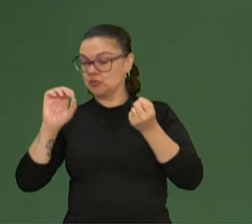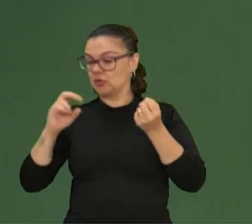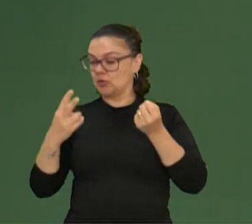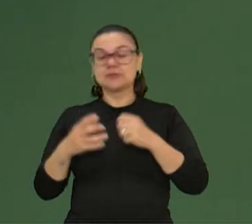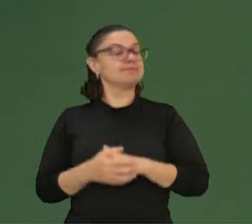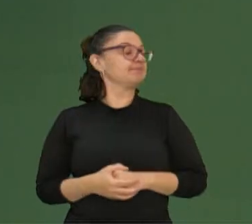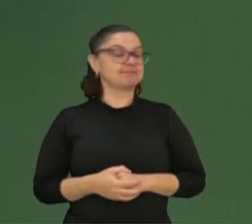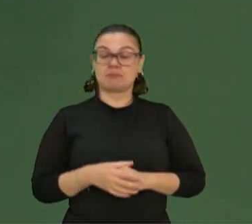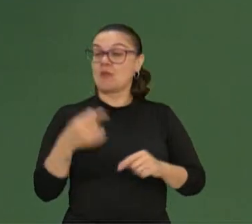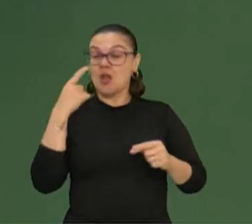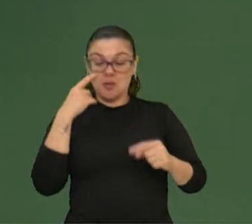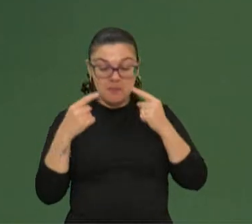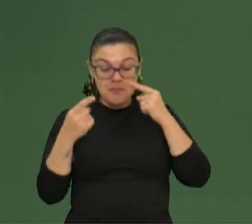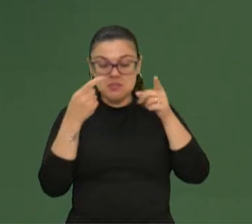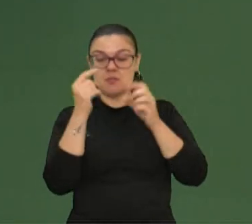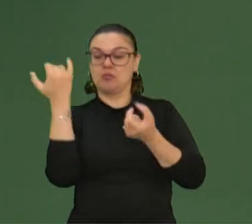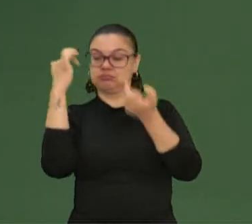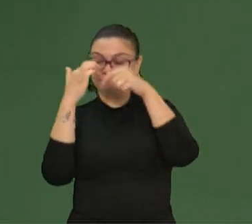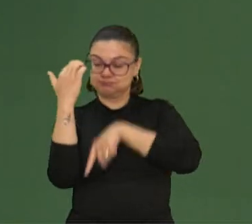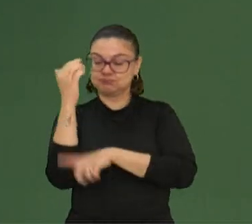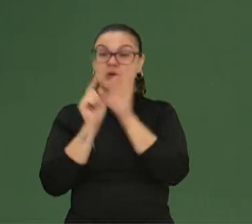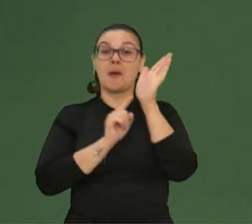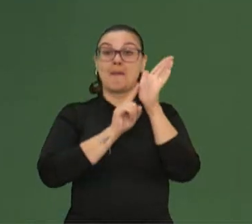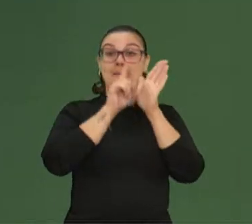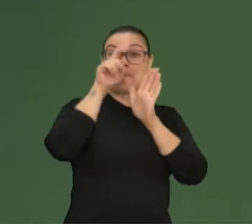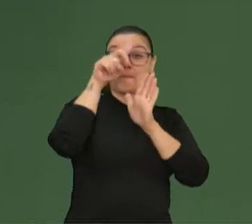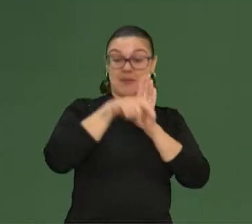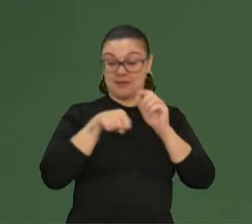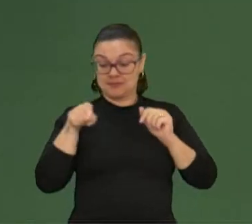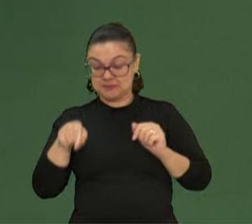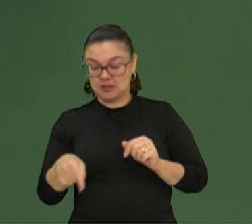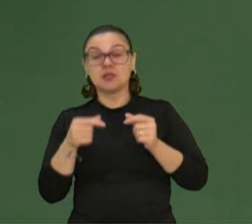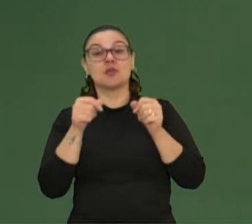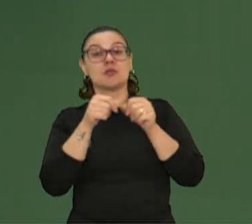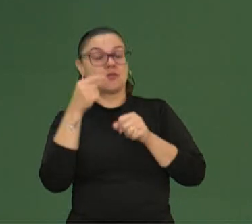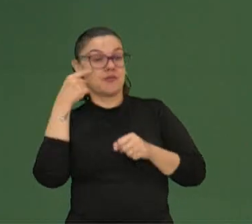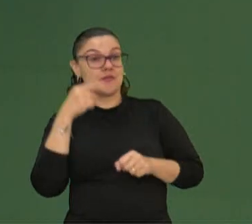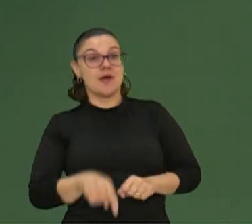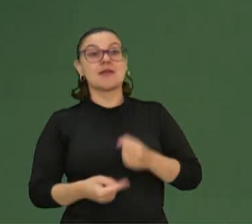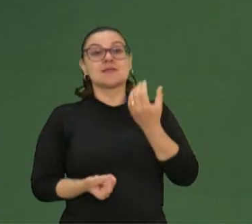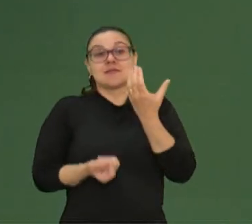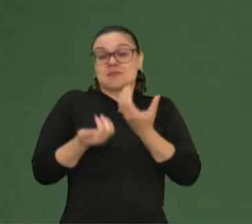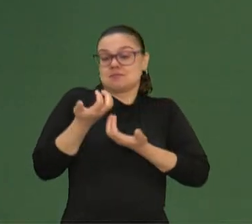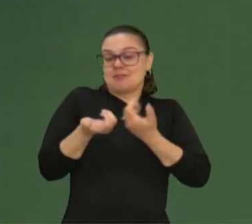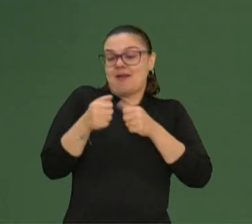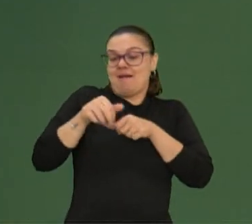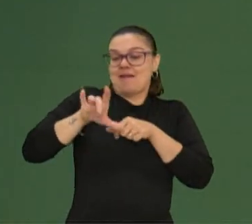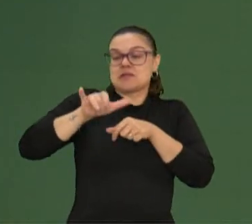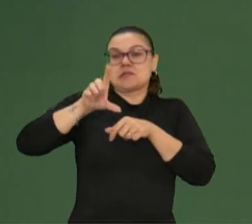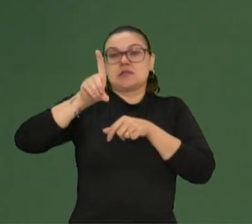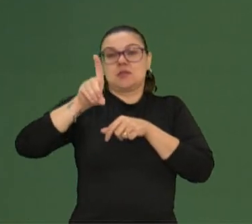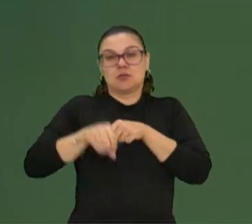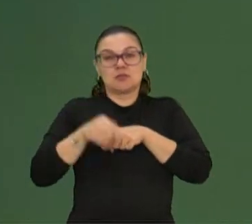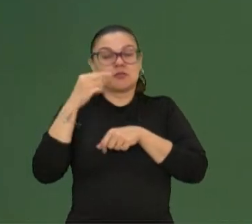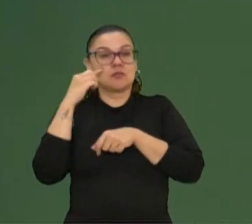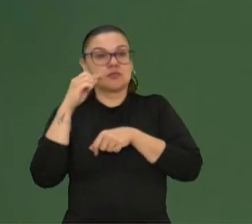fotossíntese de bactérias, e essas bactérias consomem ácido sulfídrico, e ele percebeu que essas bactérias